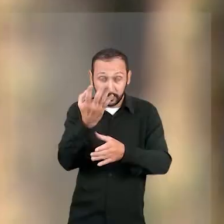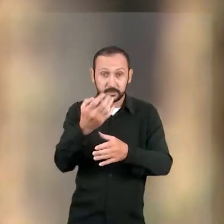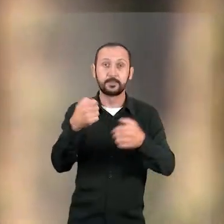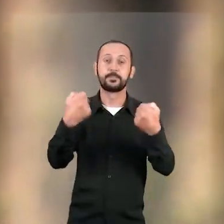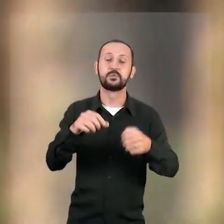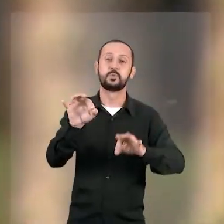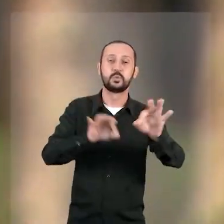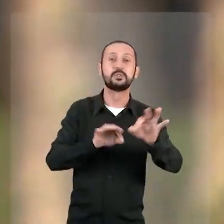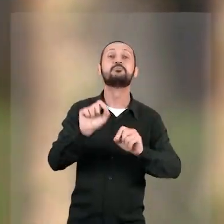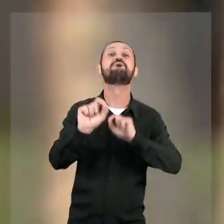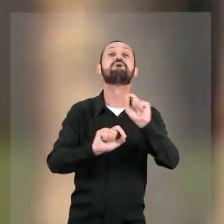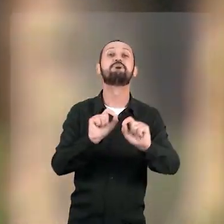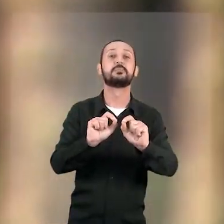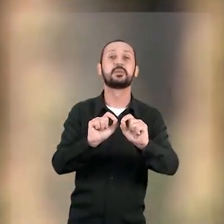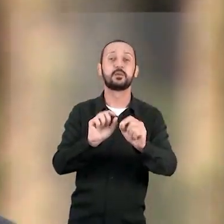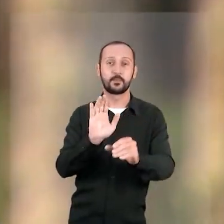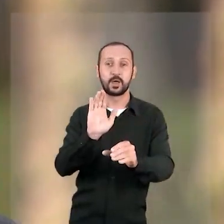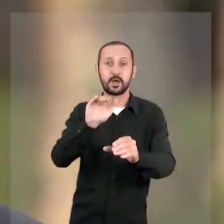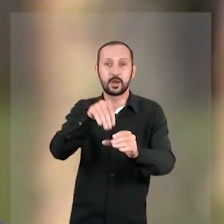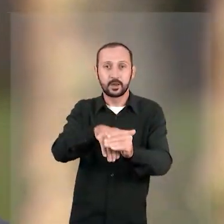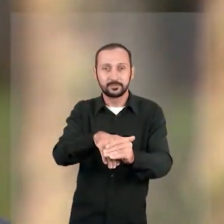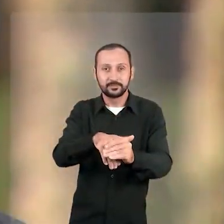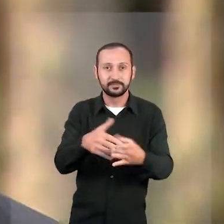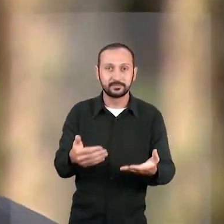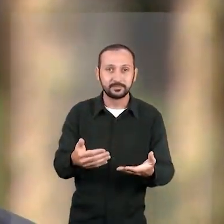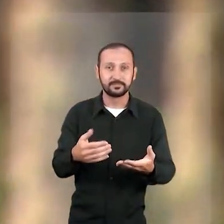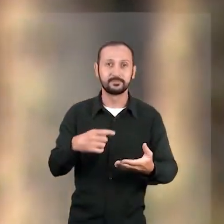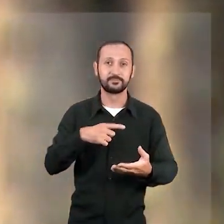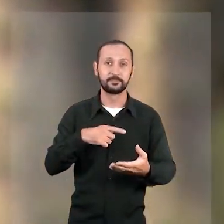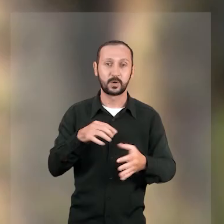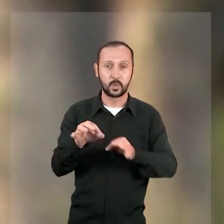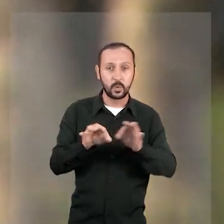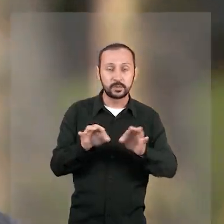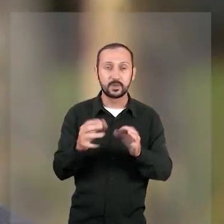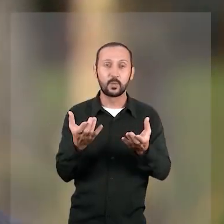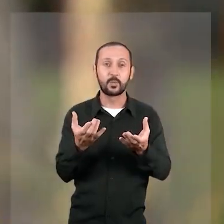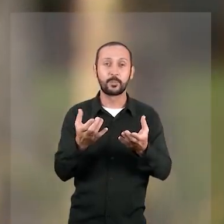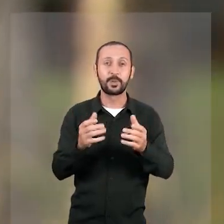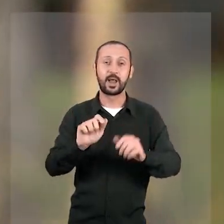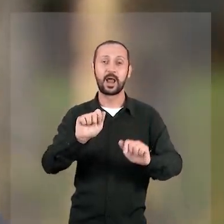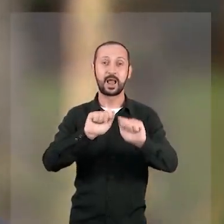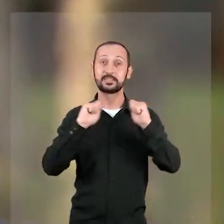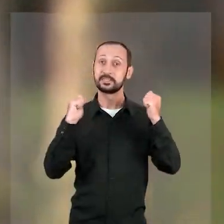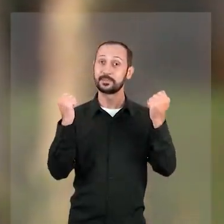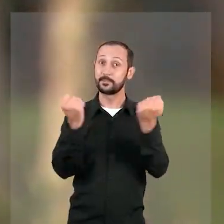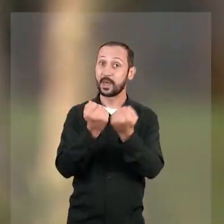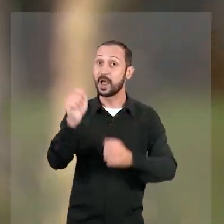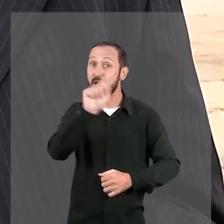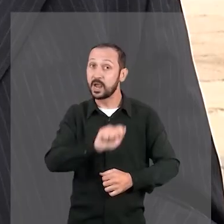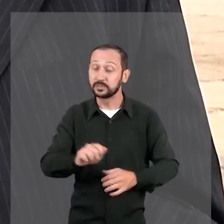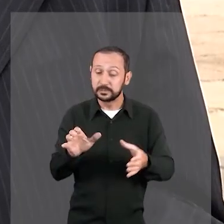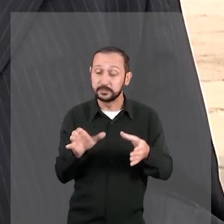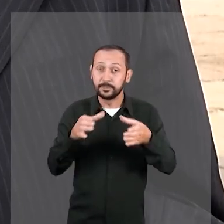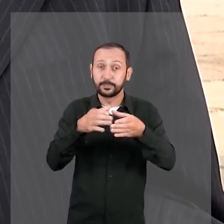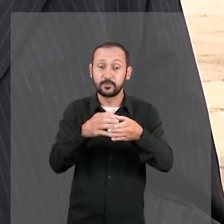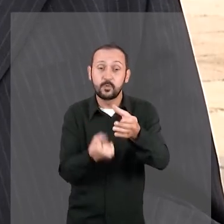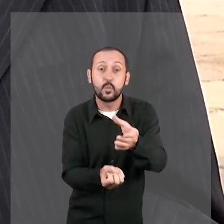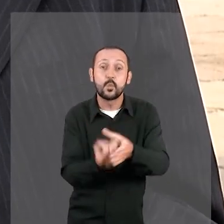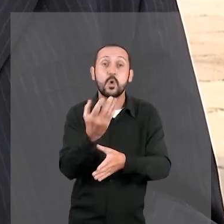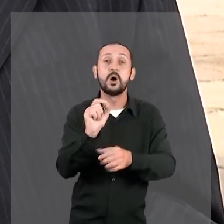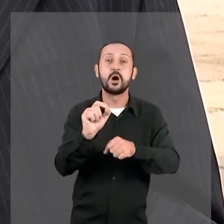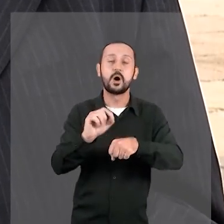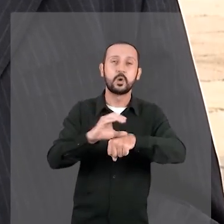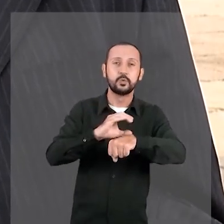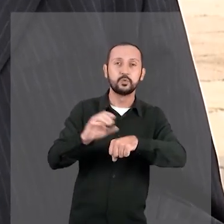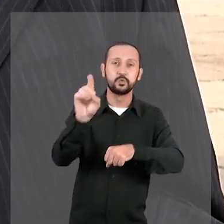necessário realizar-se a eleição para eleger-se a Assembleia Constituinte. A Assembleia Constituinte